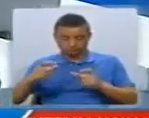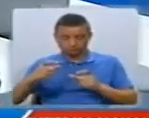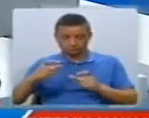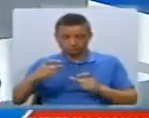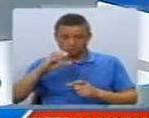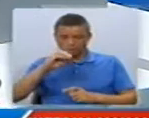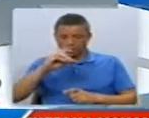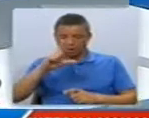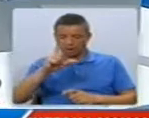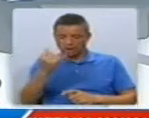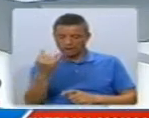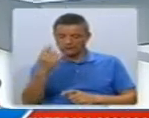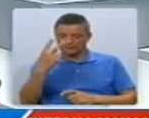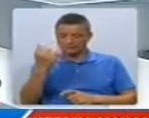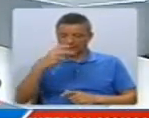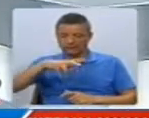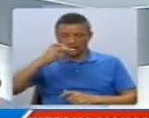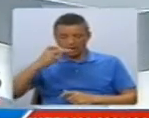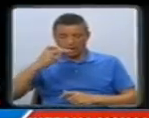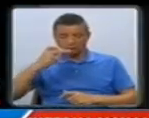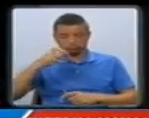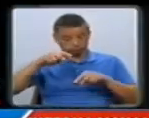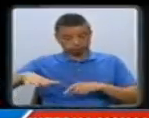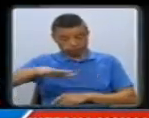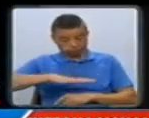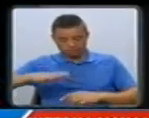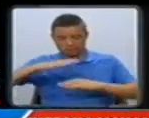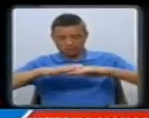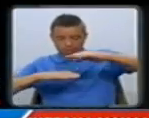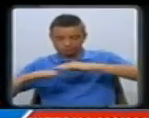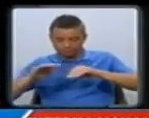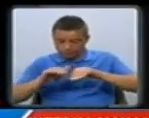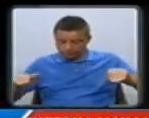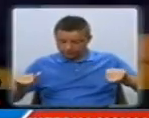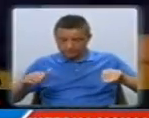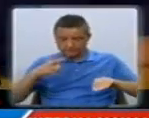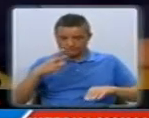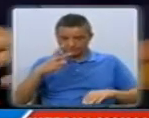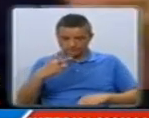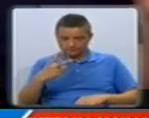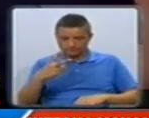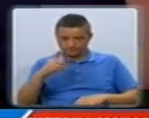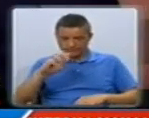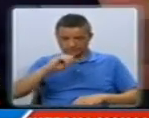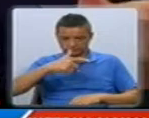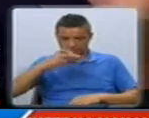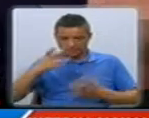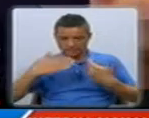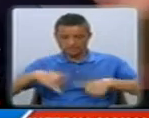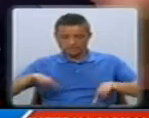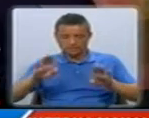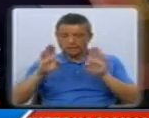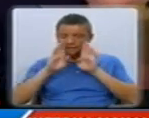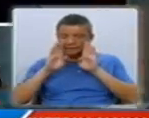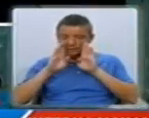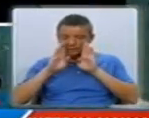nas rochas que estão à superfície de Vesta, e mesmo os meteoritos cá chegaram. Para os telespectadores mais atentos, terão aqui reparado